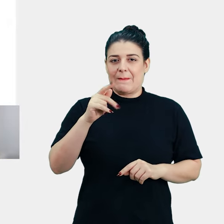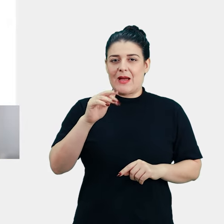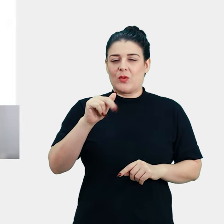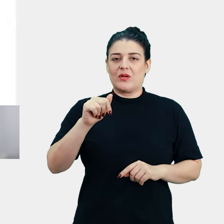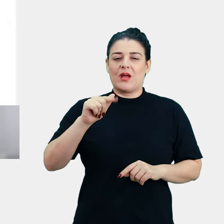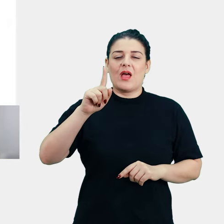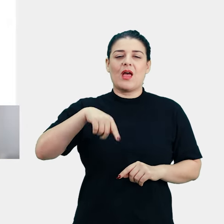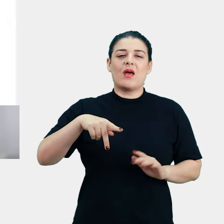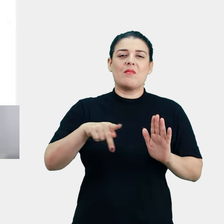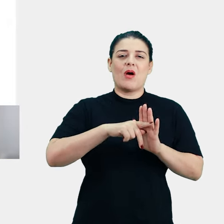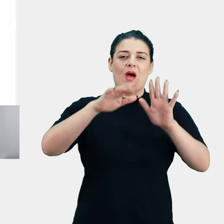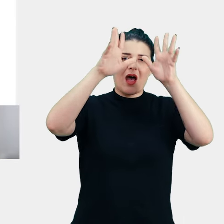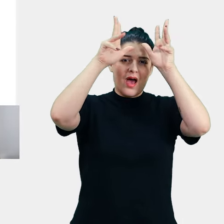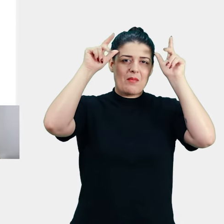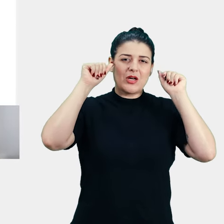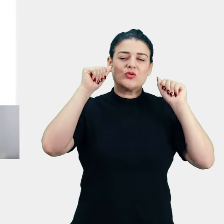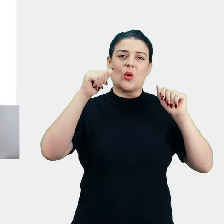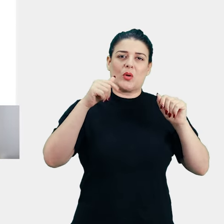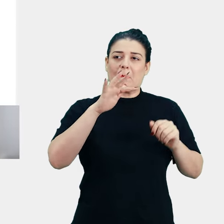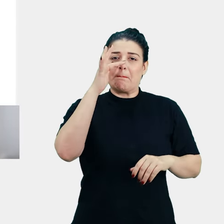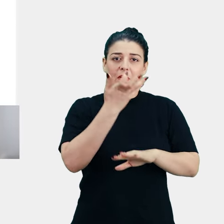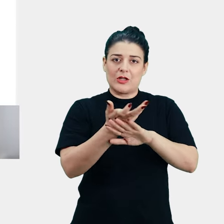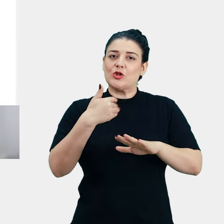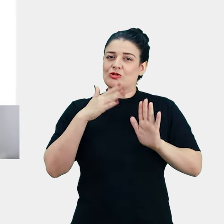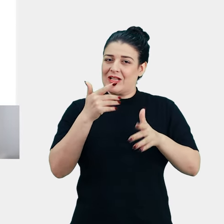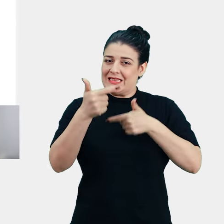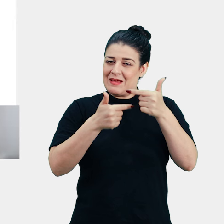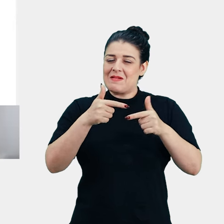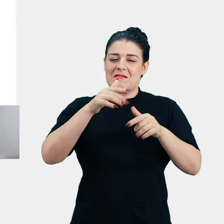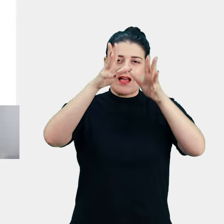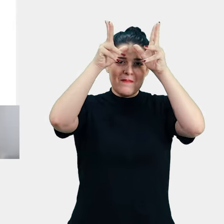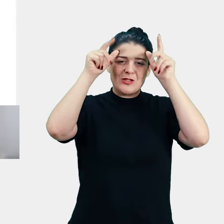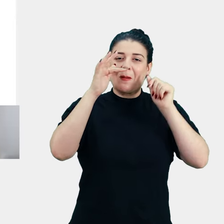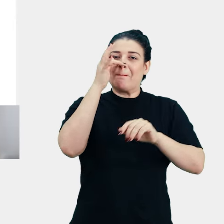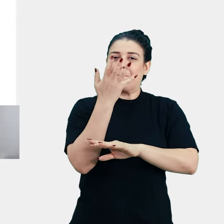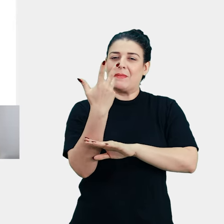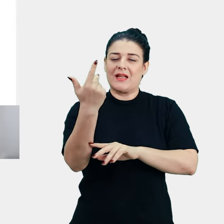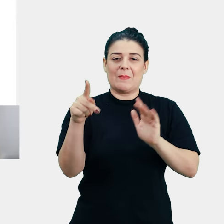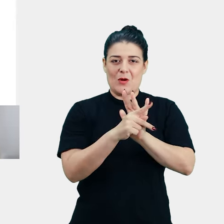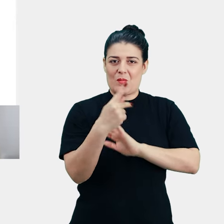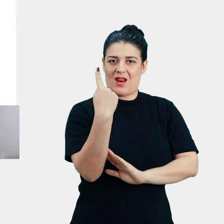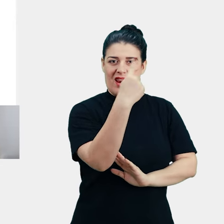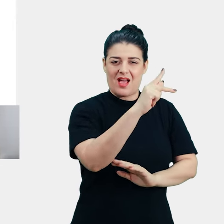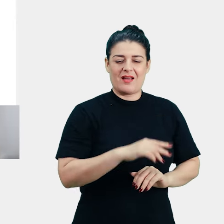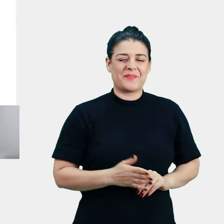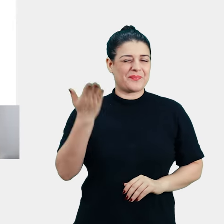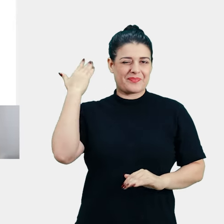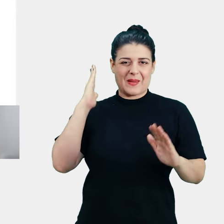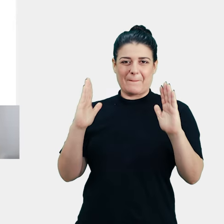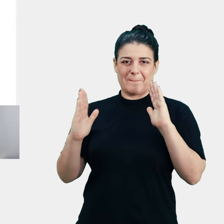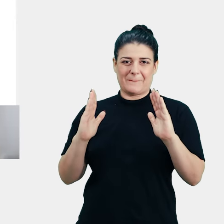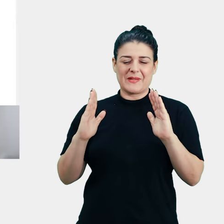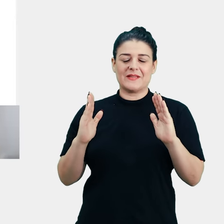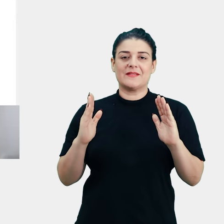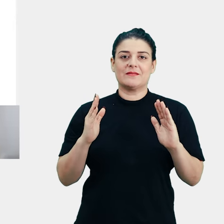são plantas da Amazônia, eu tenho muito orgulho de falar que eu já trabalhei com plantas da Amazônia, tá? E na época